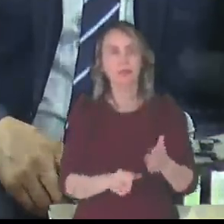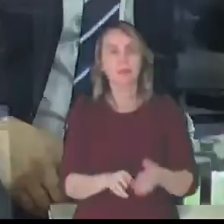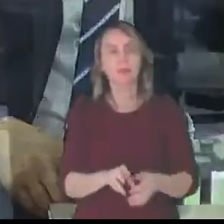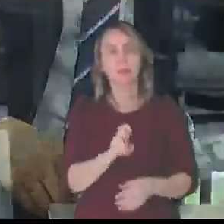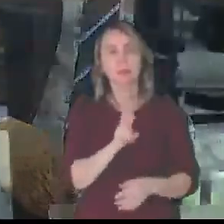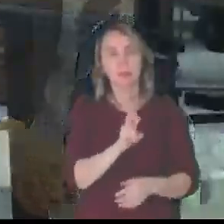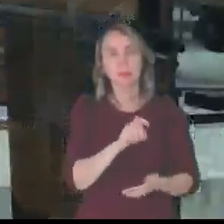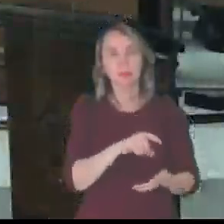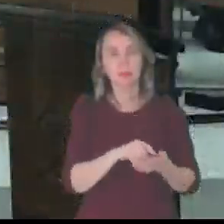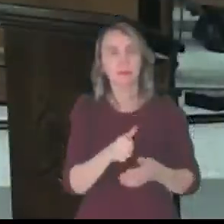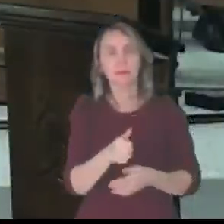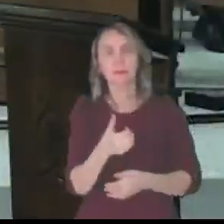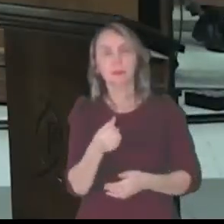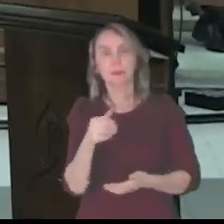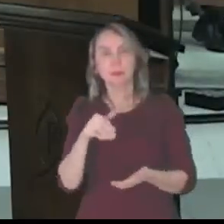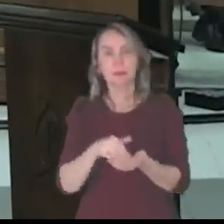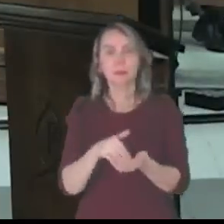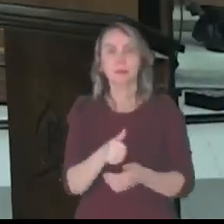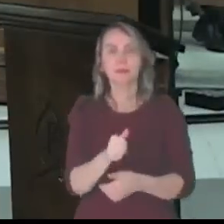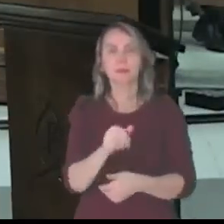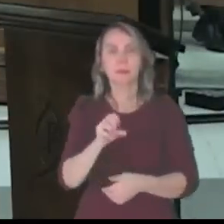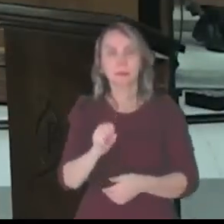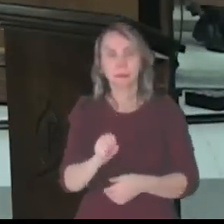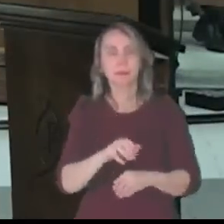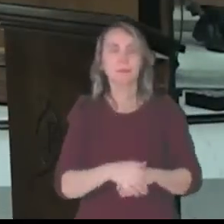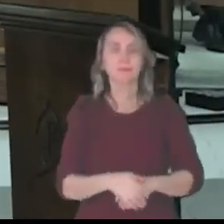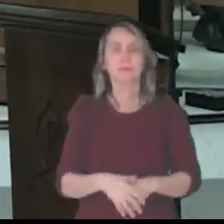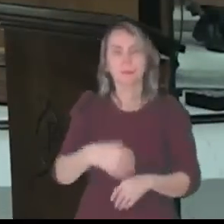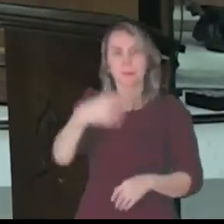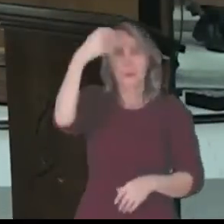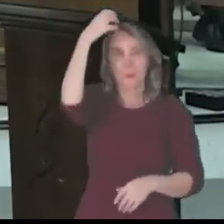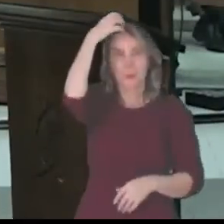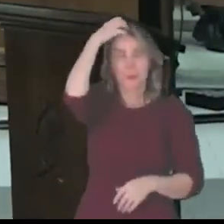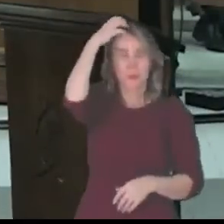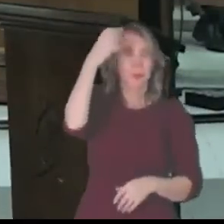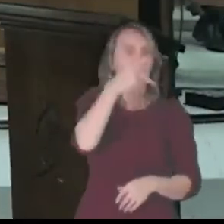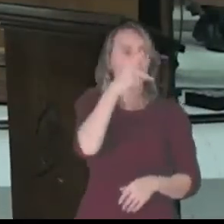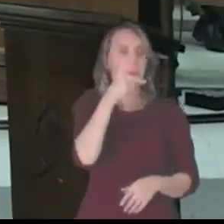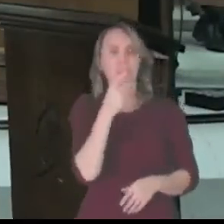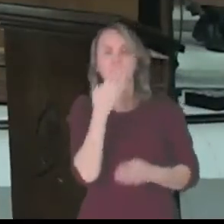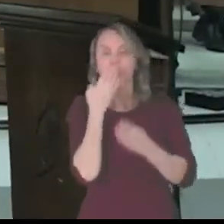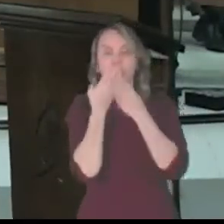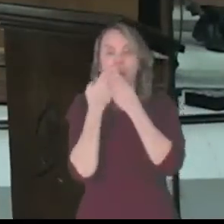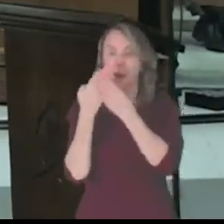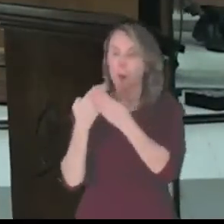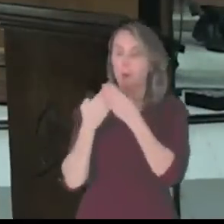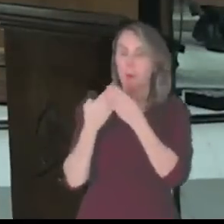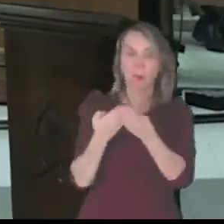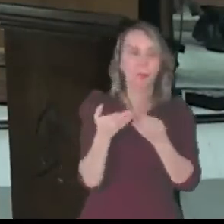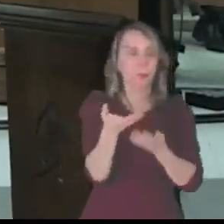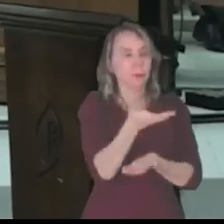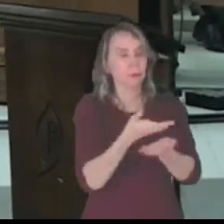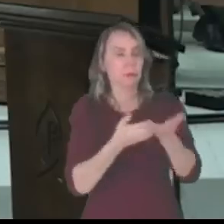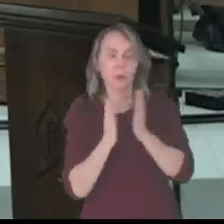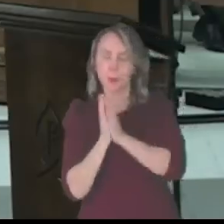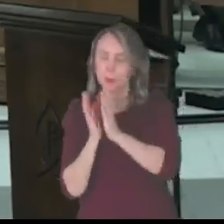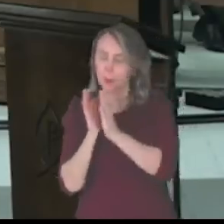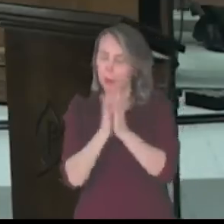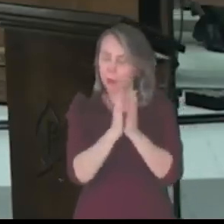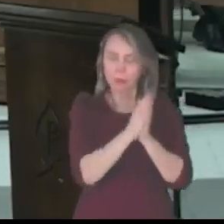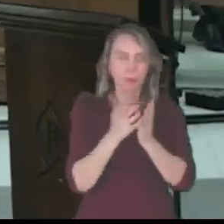a 18 confessai as vossas culpas uns aos outros e orar e uns pelos outros